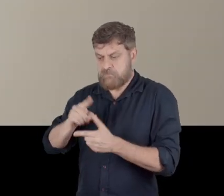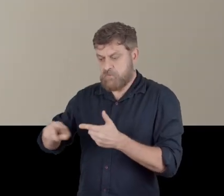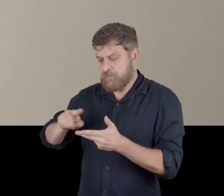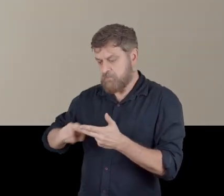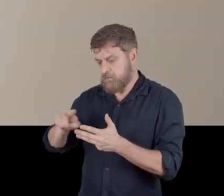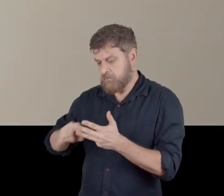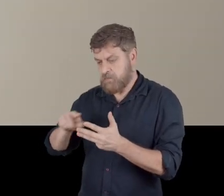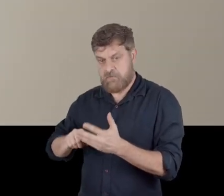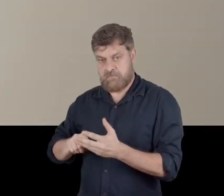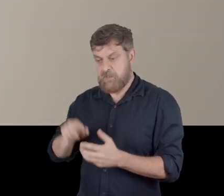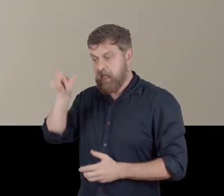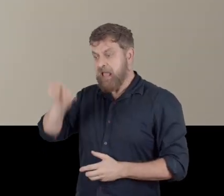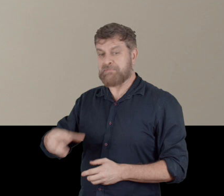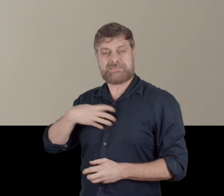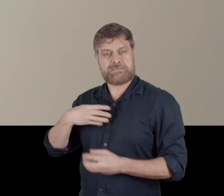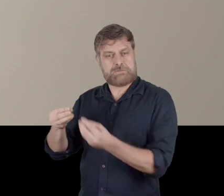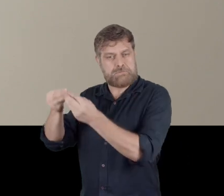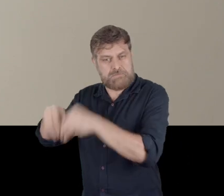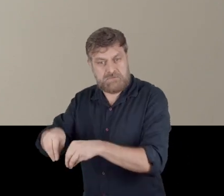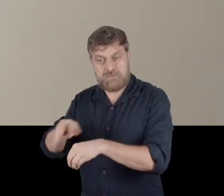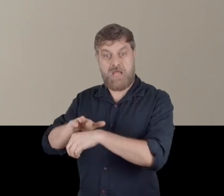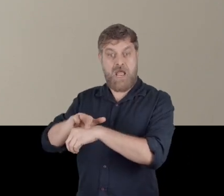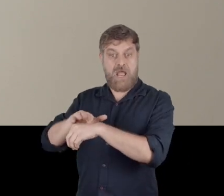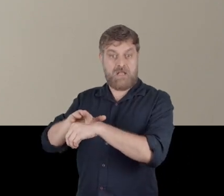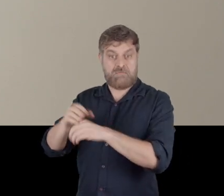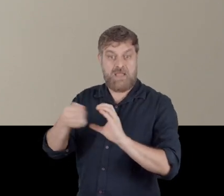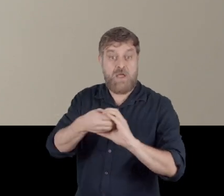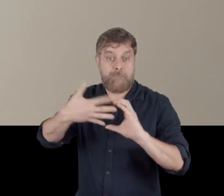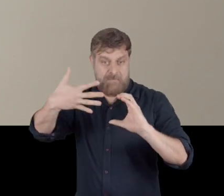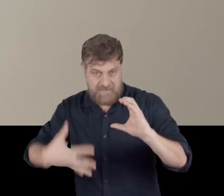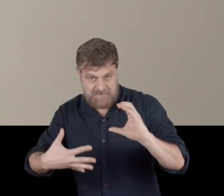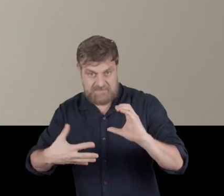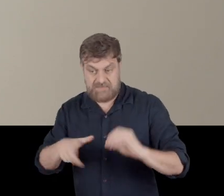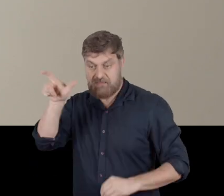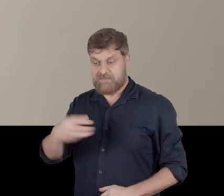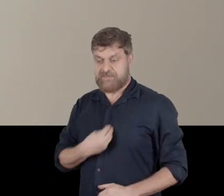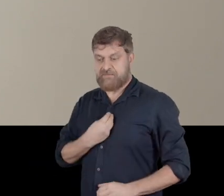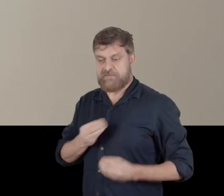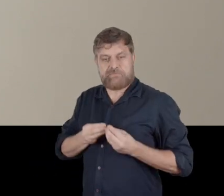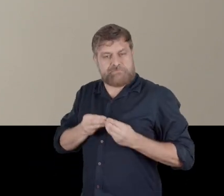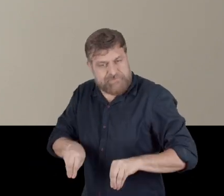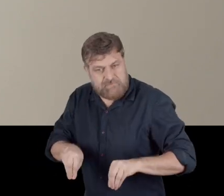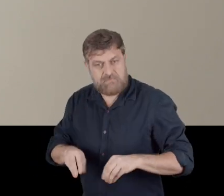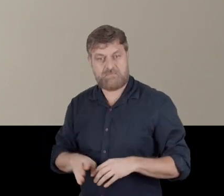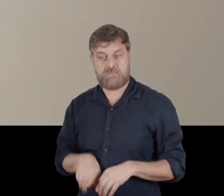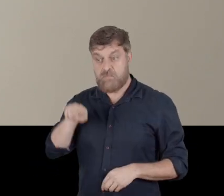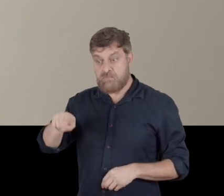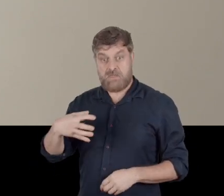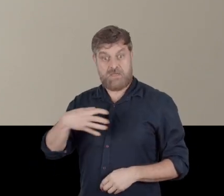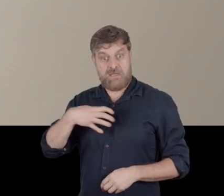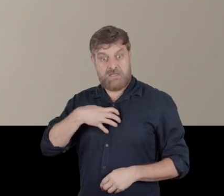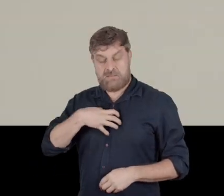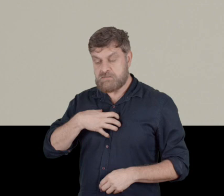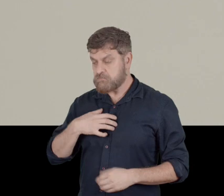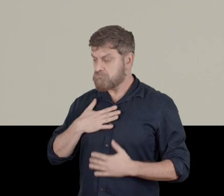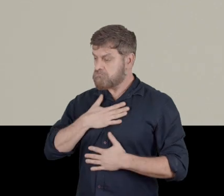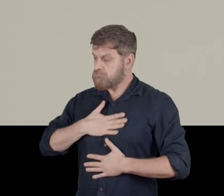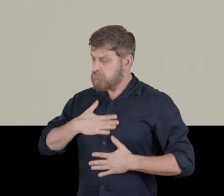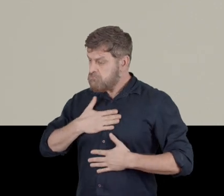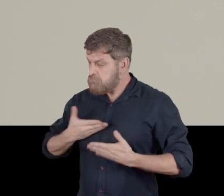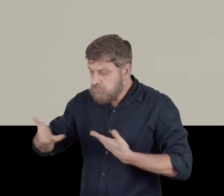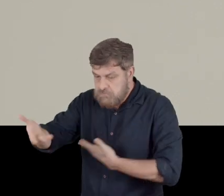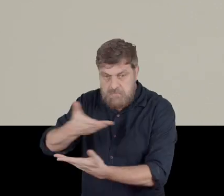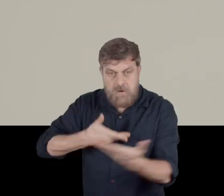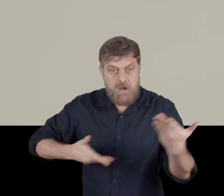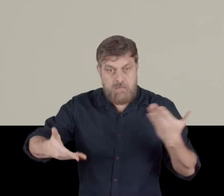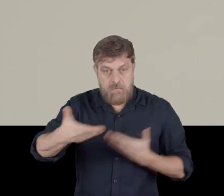que acontecem que é prejudicial, né? A gente chama uma coisa de doença, uma característica prejudicial. E eles se sentem muito validados,